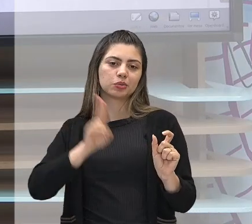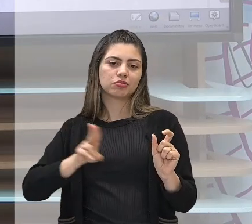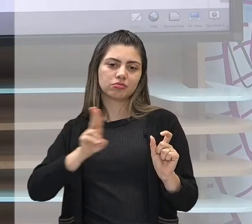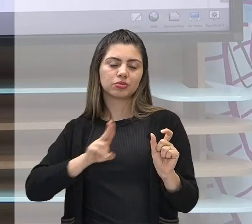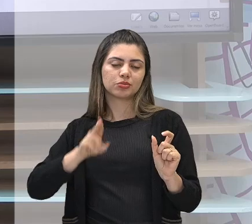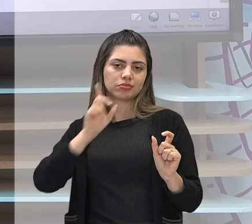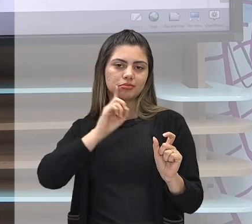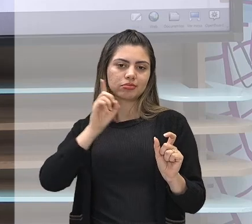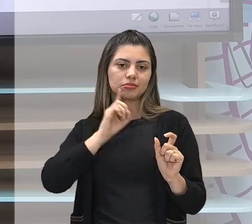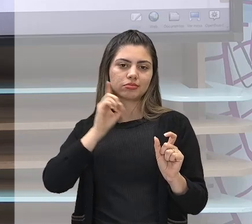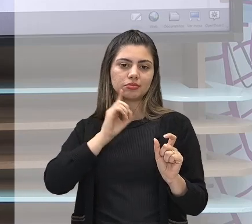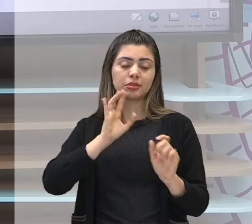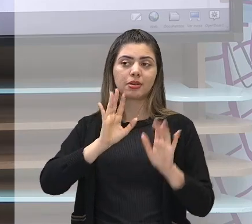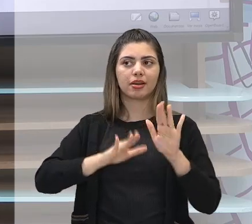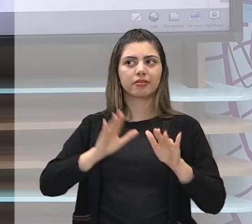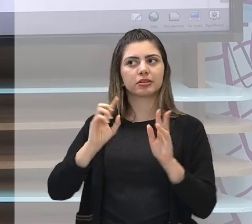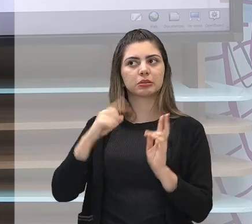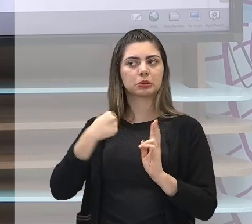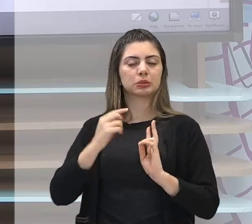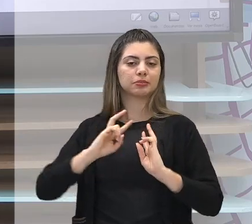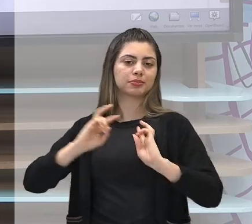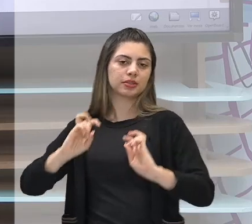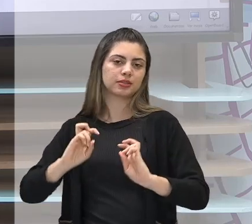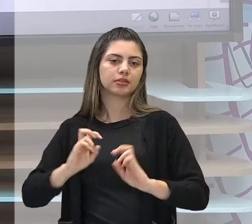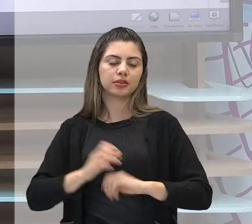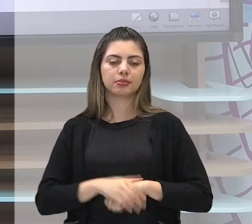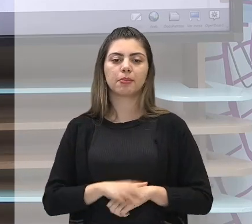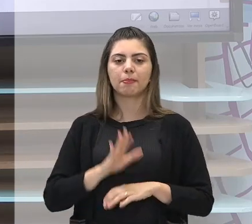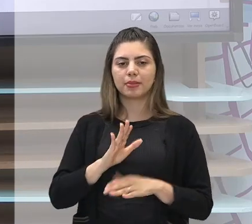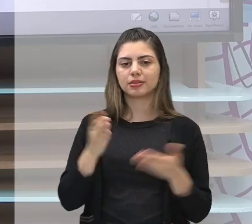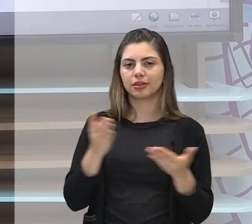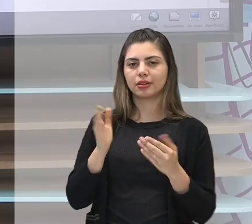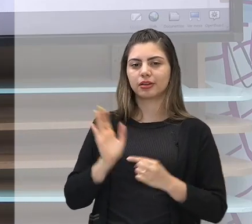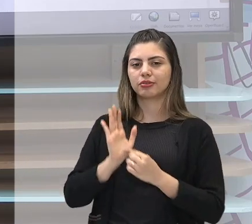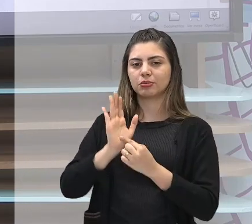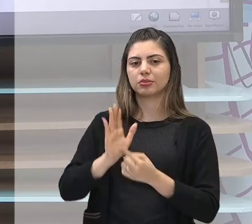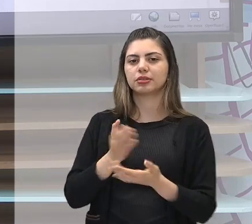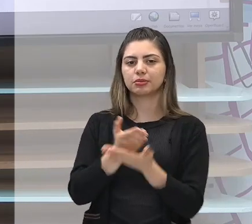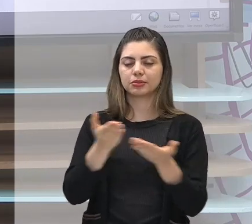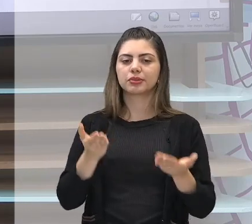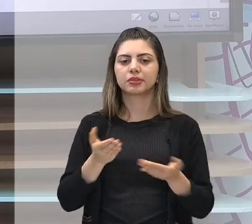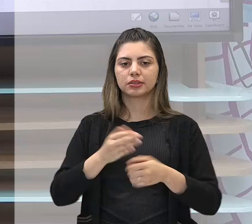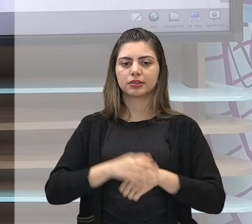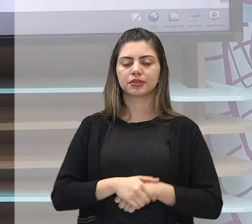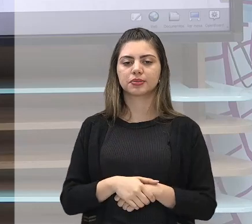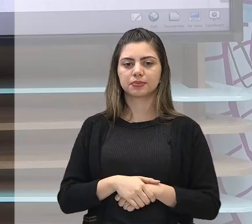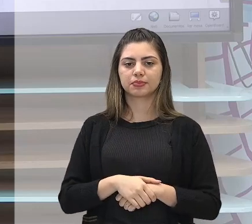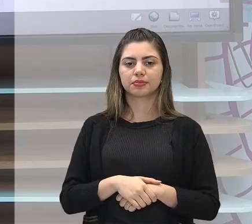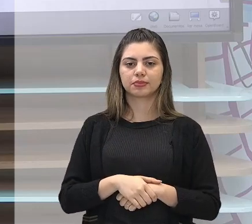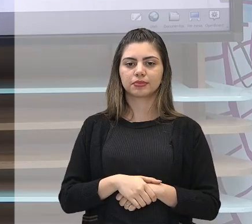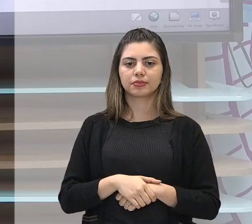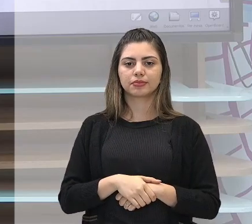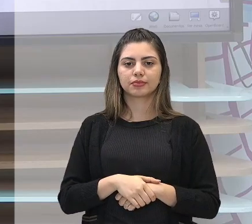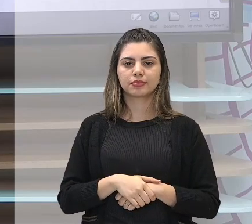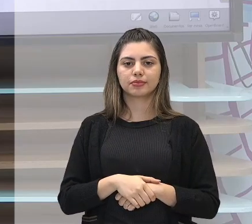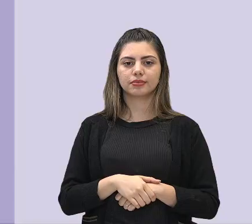no dia a dia e não se dá conta, para que a gente tente fixar um pouquinho mais sobre a nossa catacrese. Então acompanha aí comigo no vídeo.